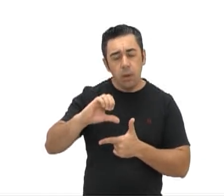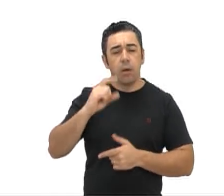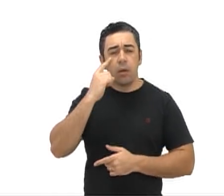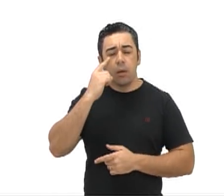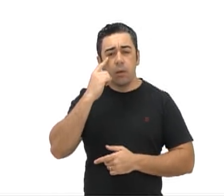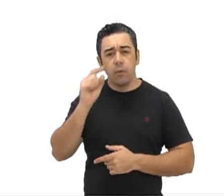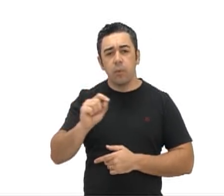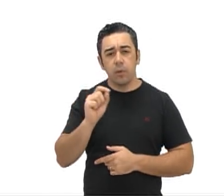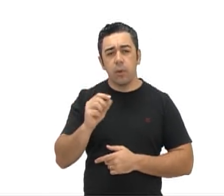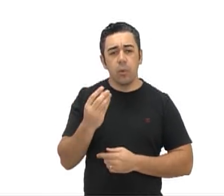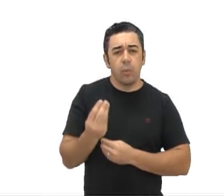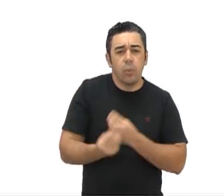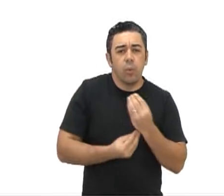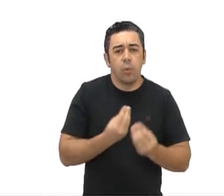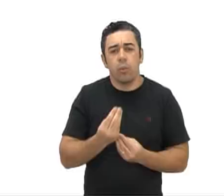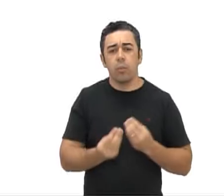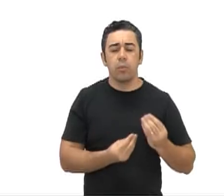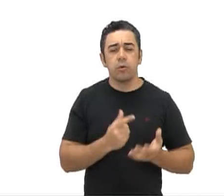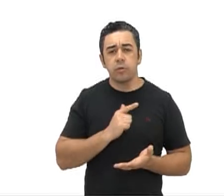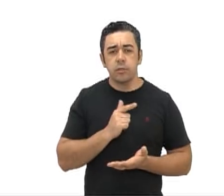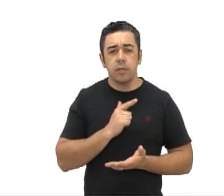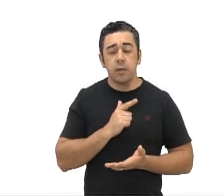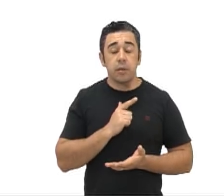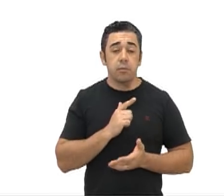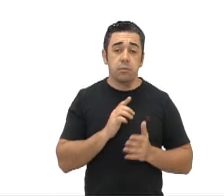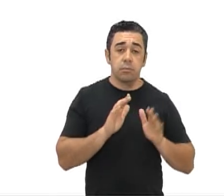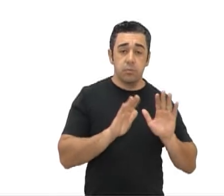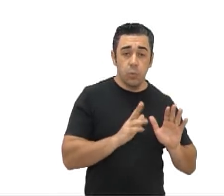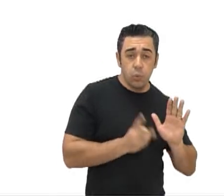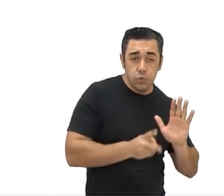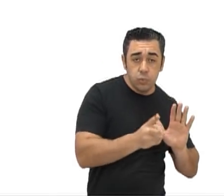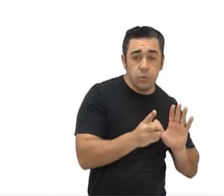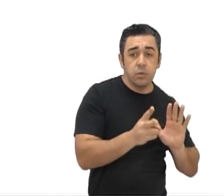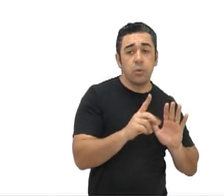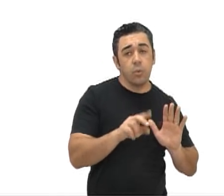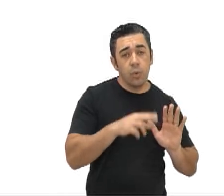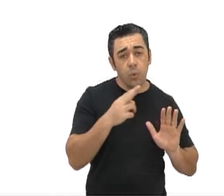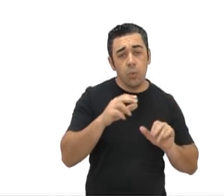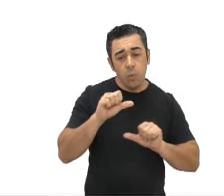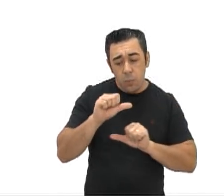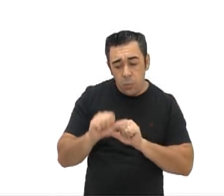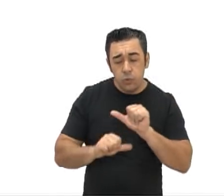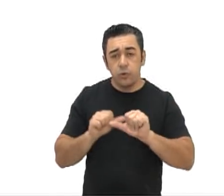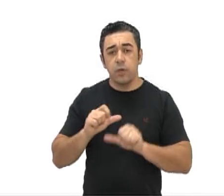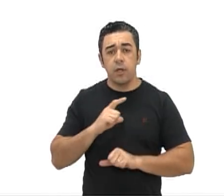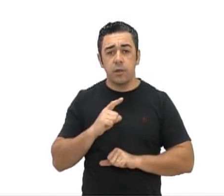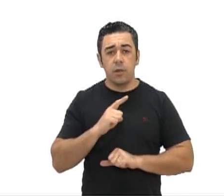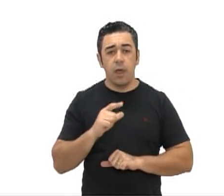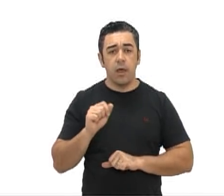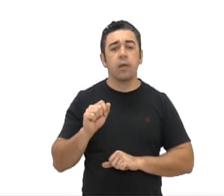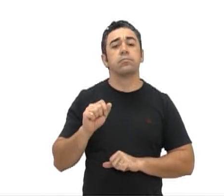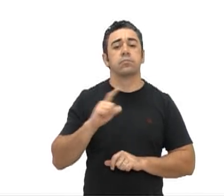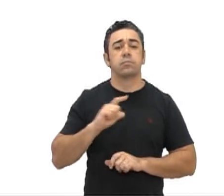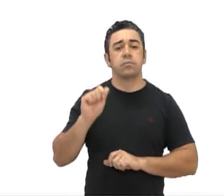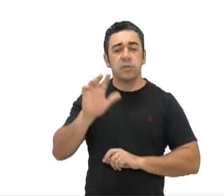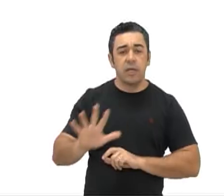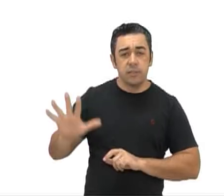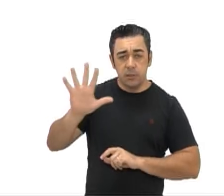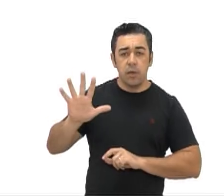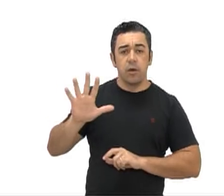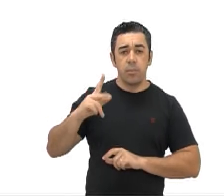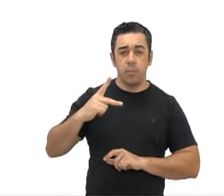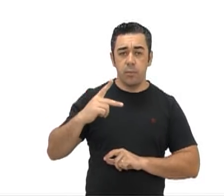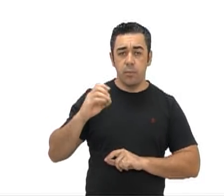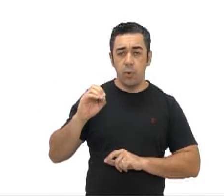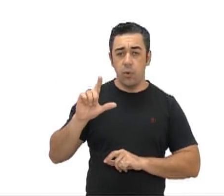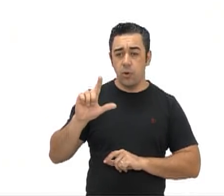a conservação ou a modificação da medida de figuras poligonais utilizando malhas